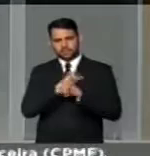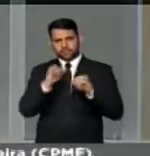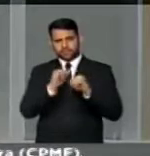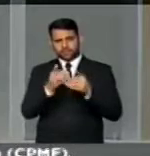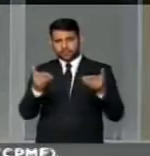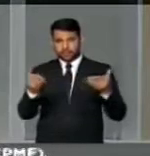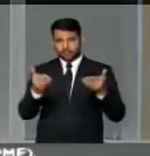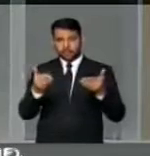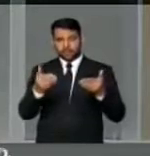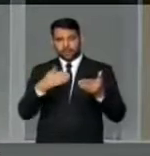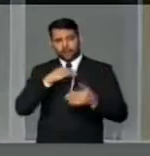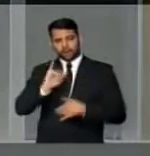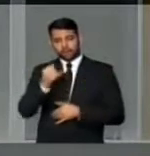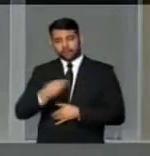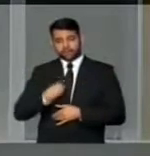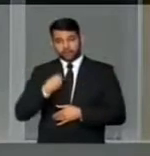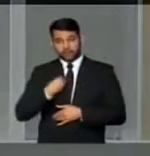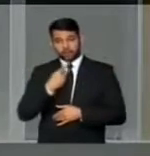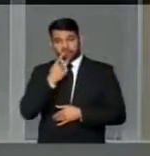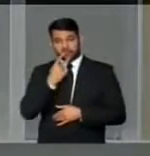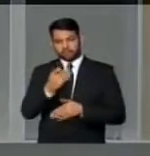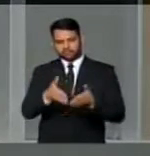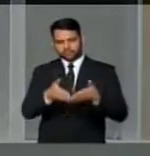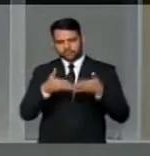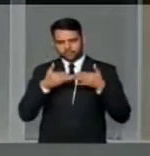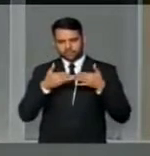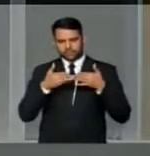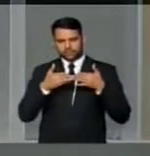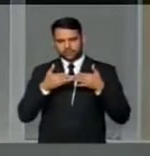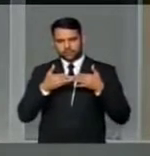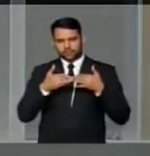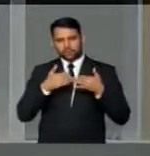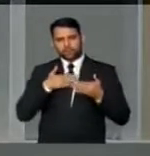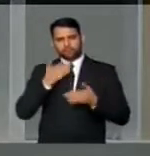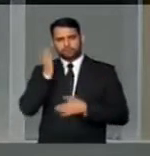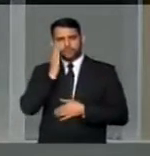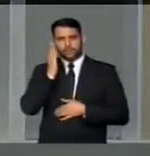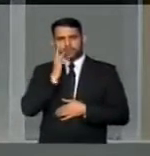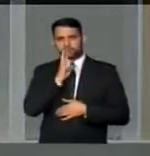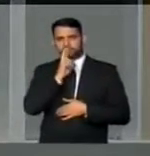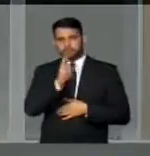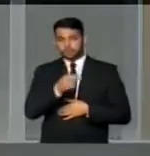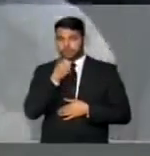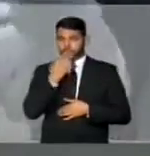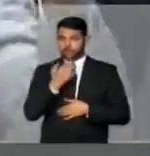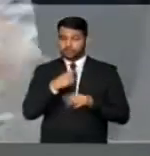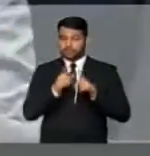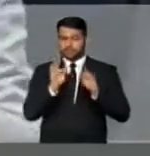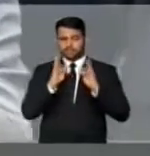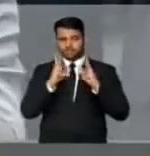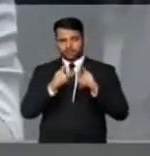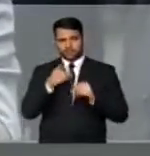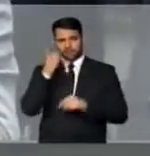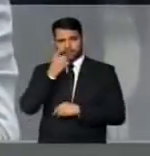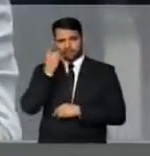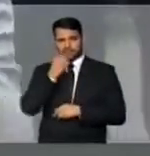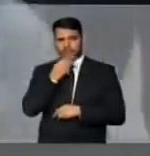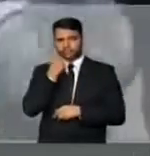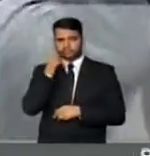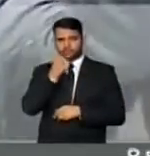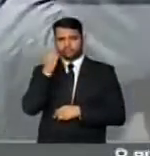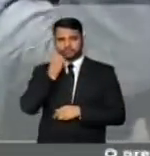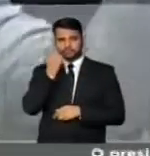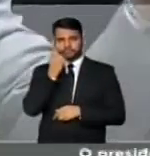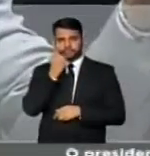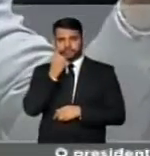pronunciamento e aproveitar para pedir o que eu sei que a resposta é positiva, mas a todos os deputados e deputadas, e por